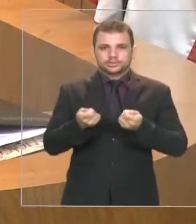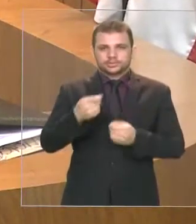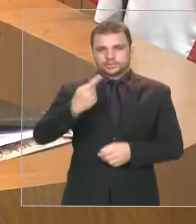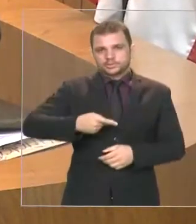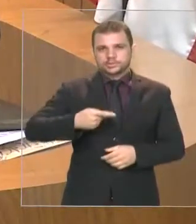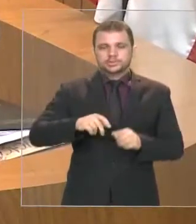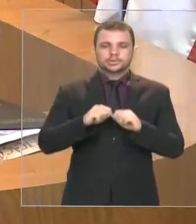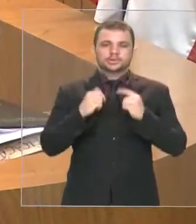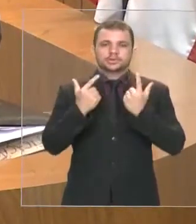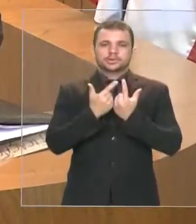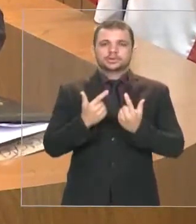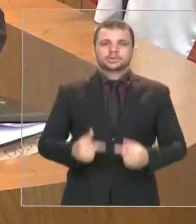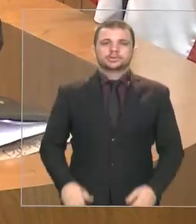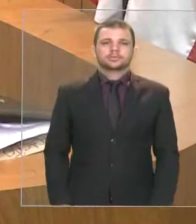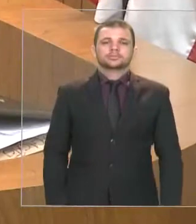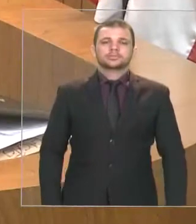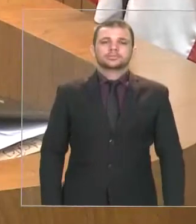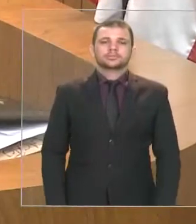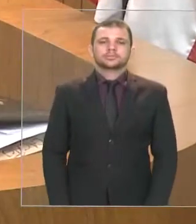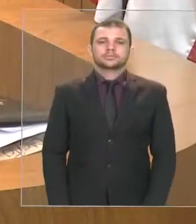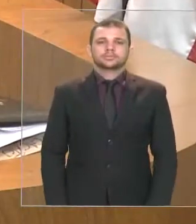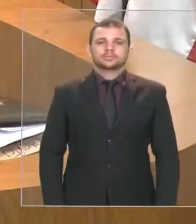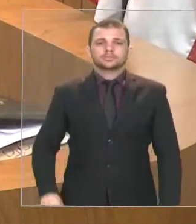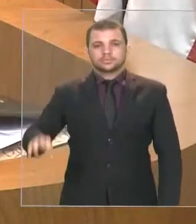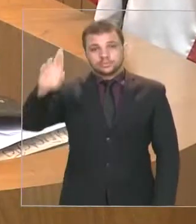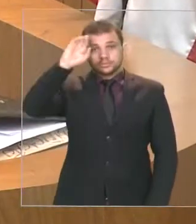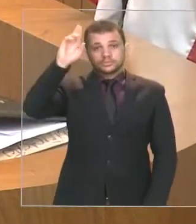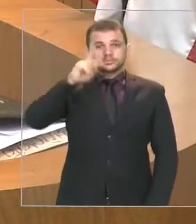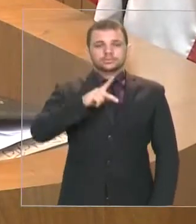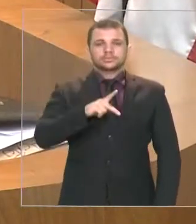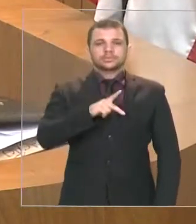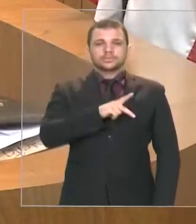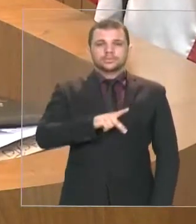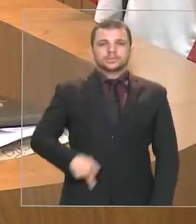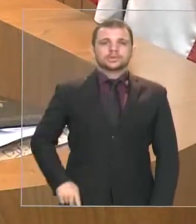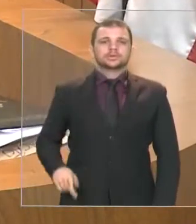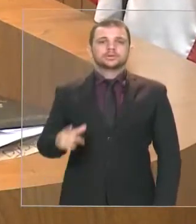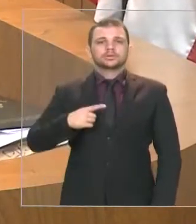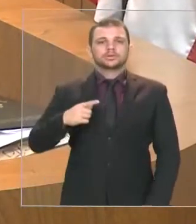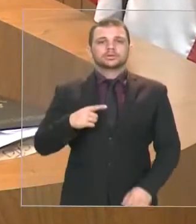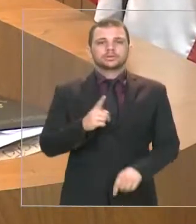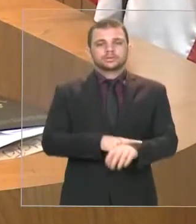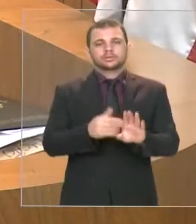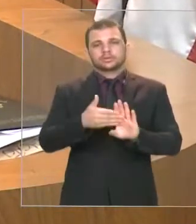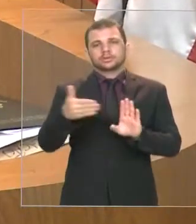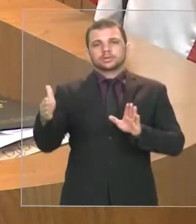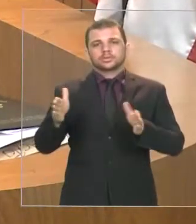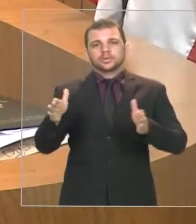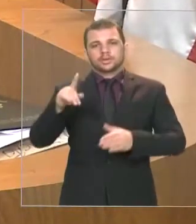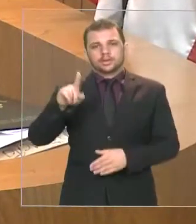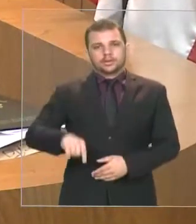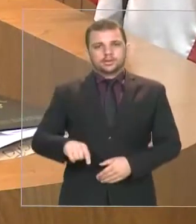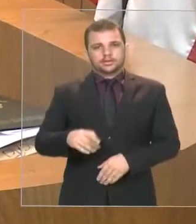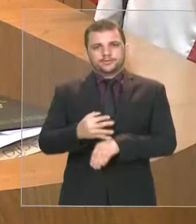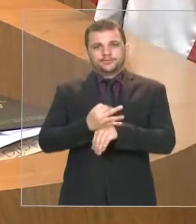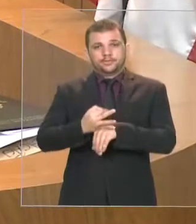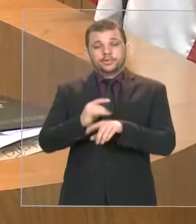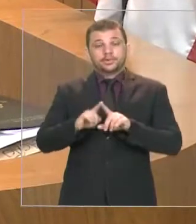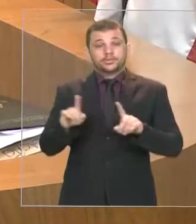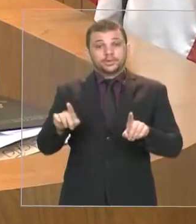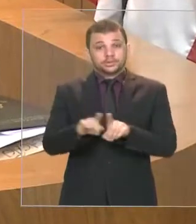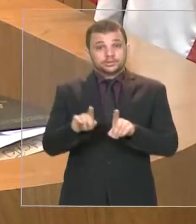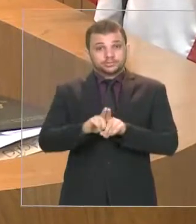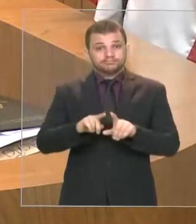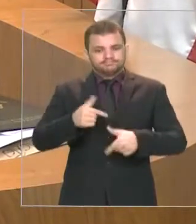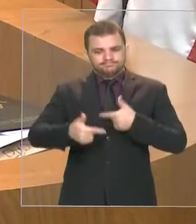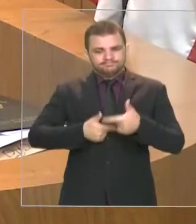Casa. Senhor presidente, mesmo sendo um período de recesso, nós intensificamos também o nosso projeto, que é o projeto de olho